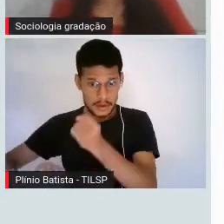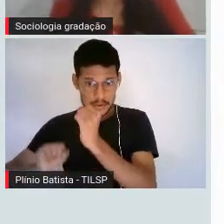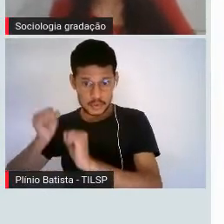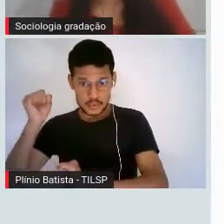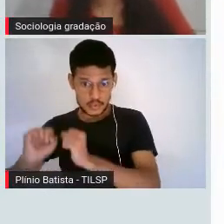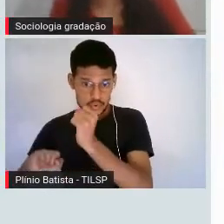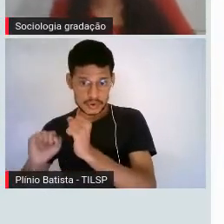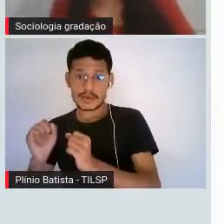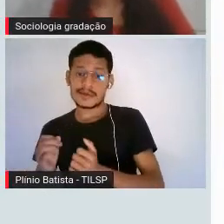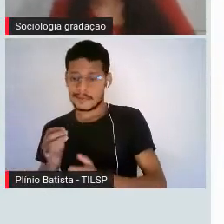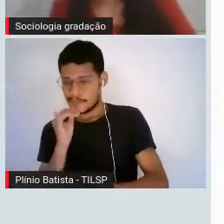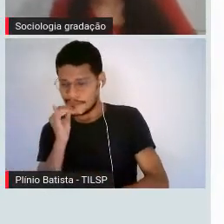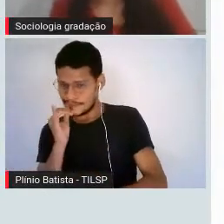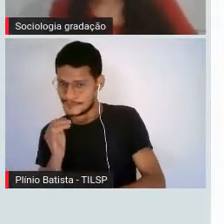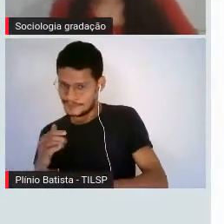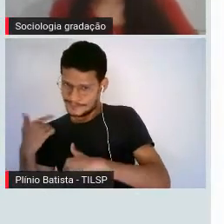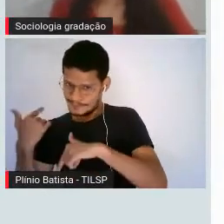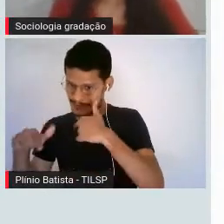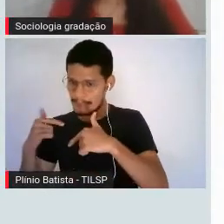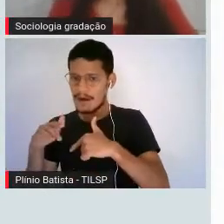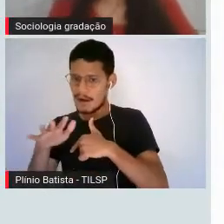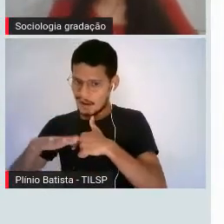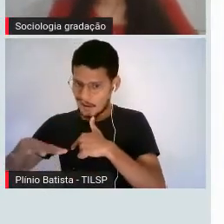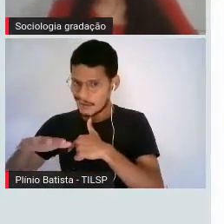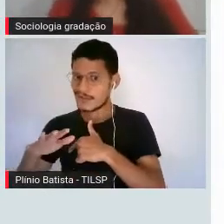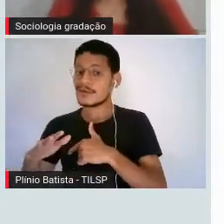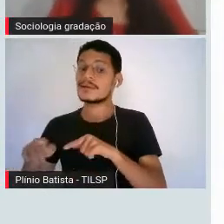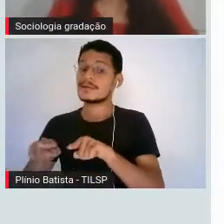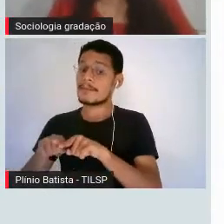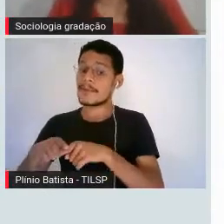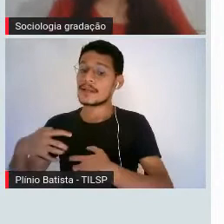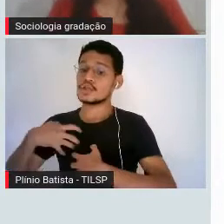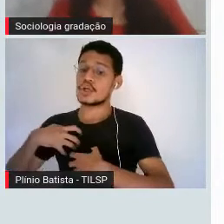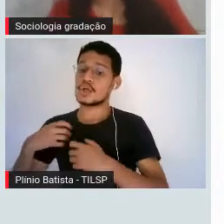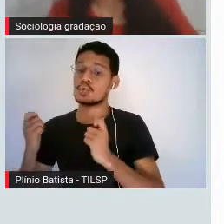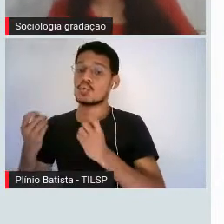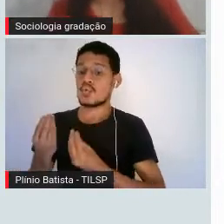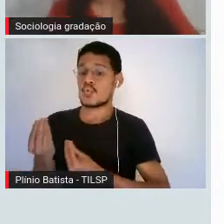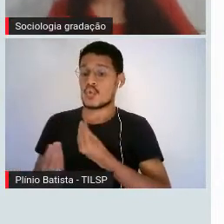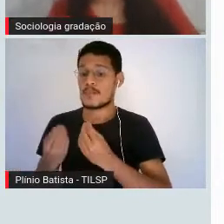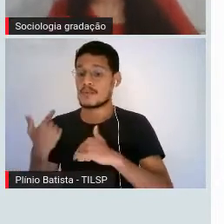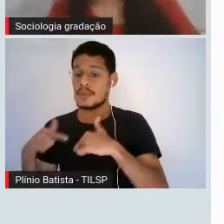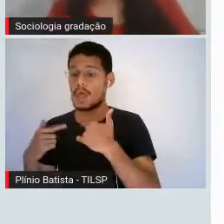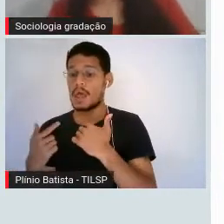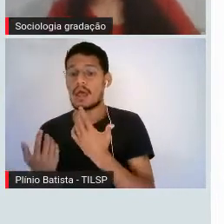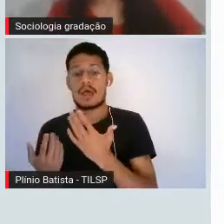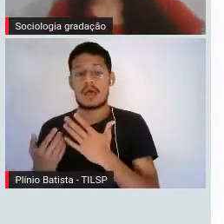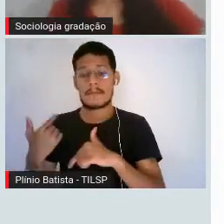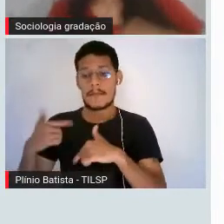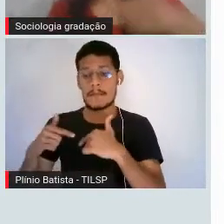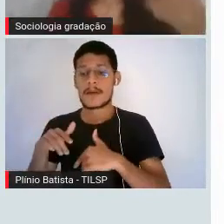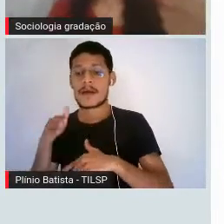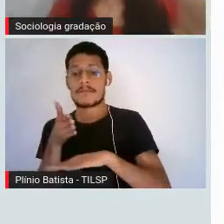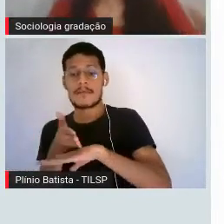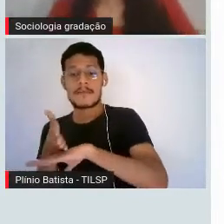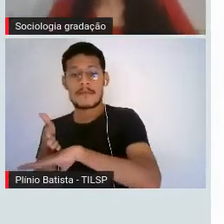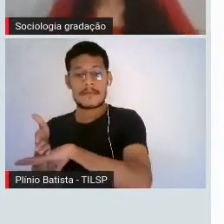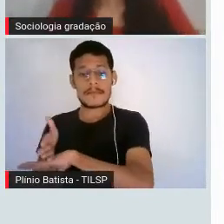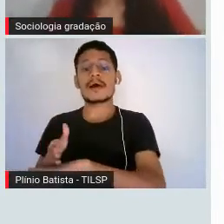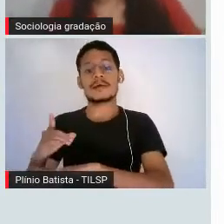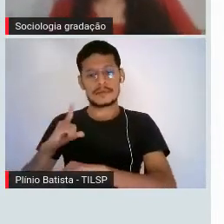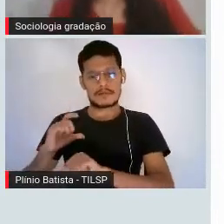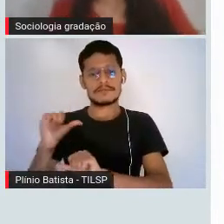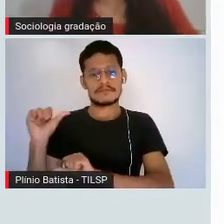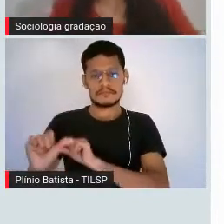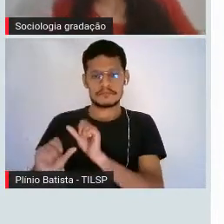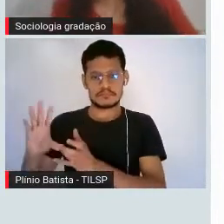inicial, o trabalho, né, e o modo de trabalho, o modo de produção, que acarretou mudança na